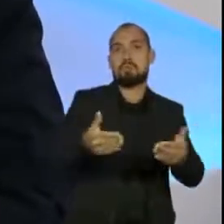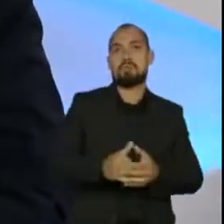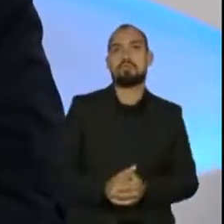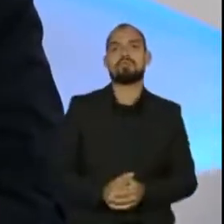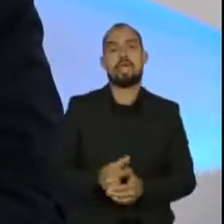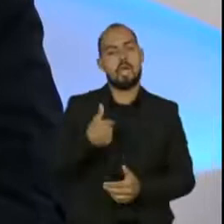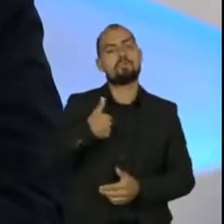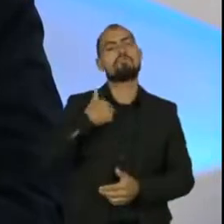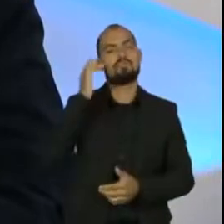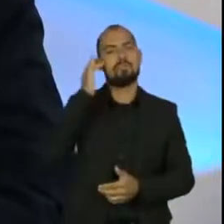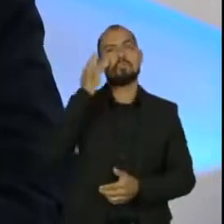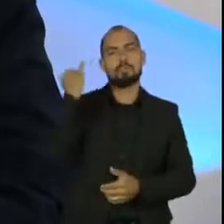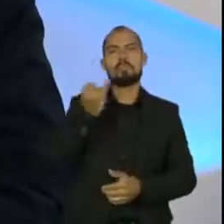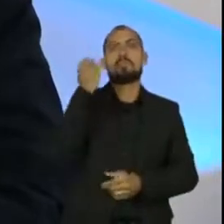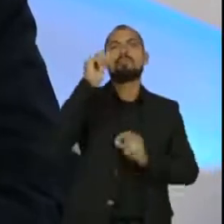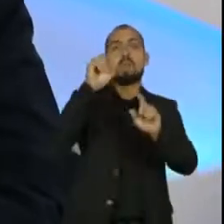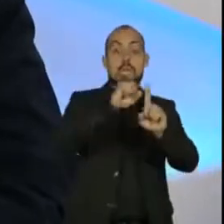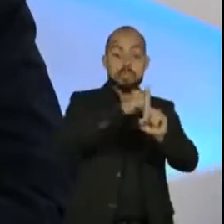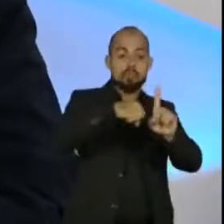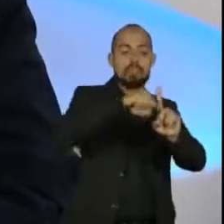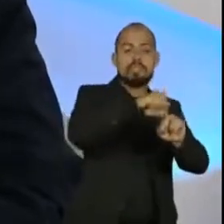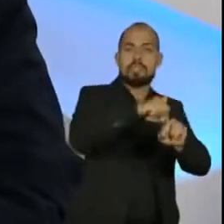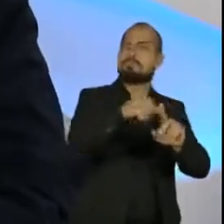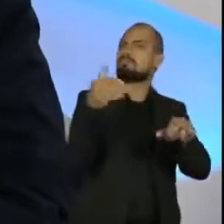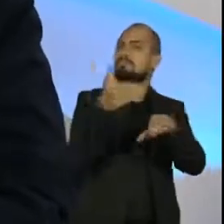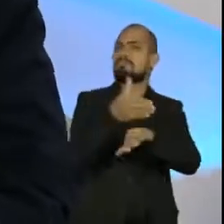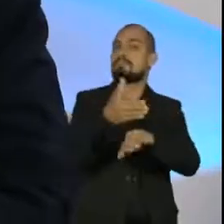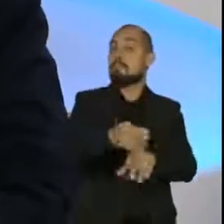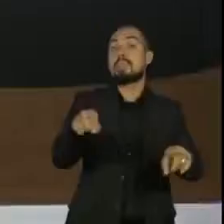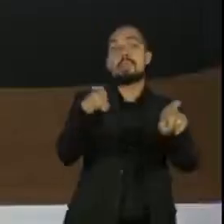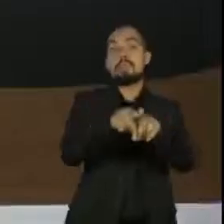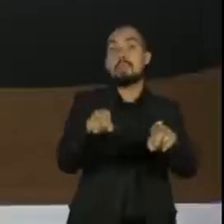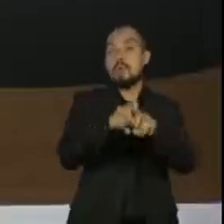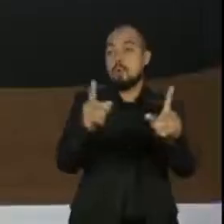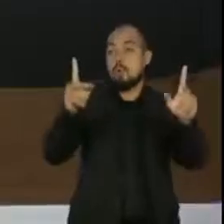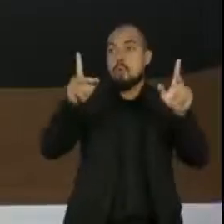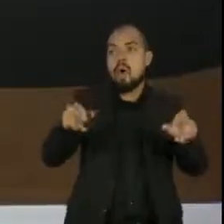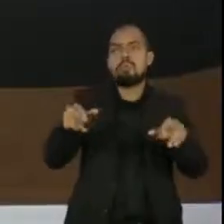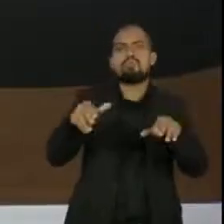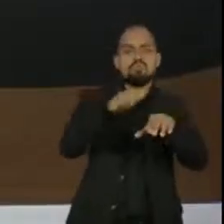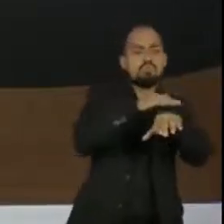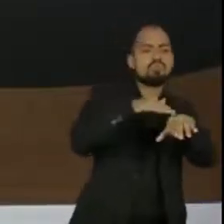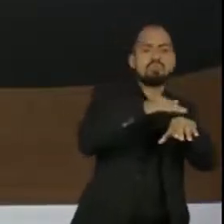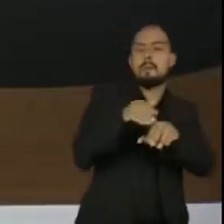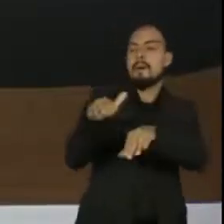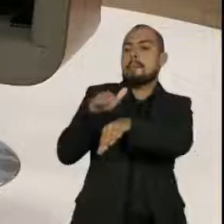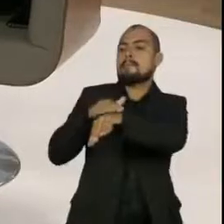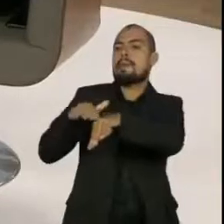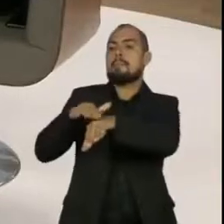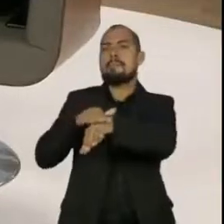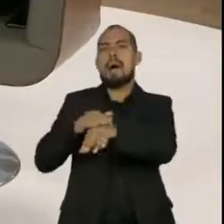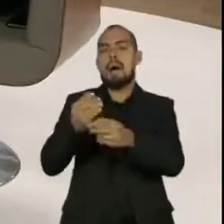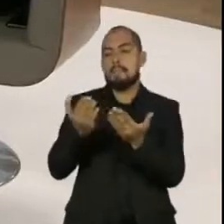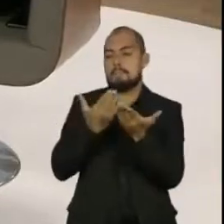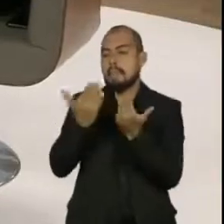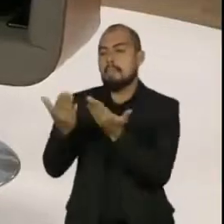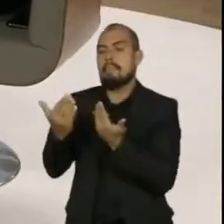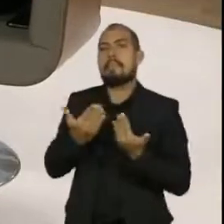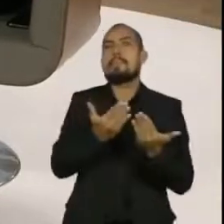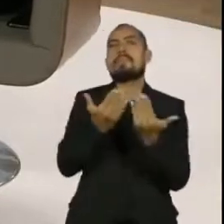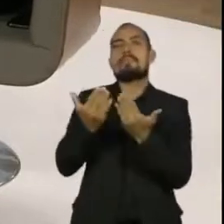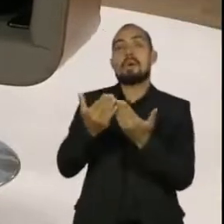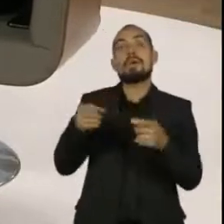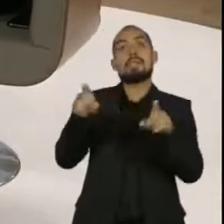que é muito importante que a sociedade possa participar possa conversar com o seu parlamentar possa fazer